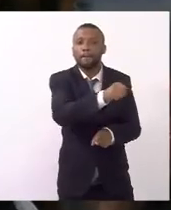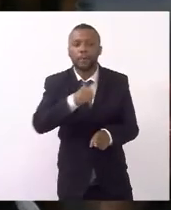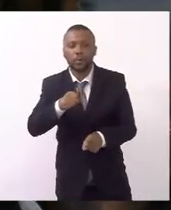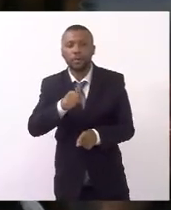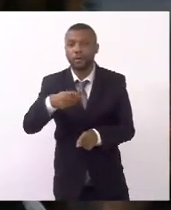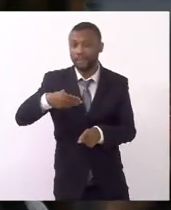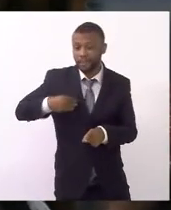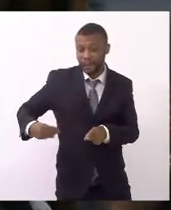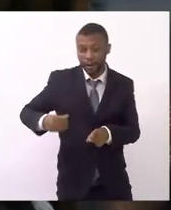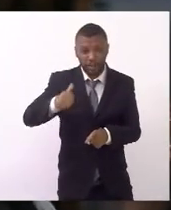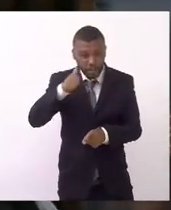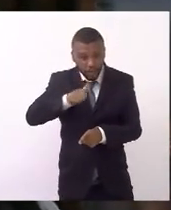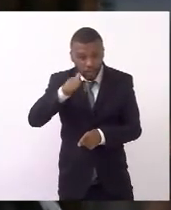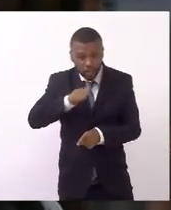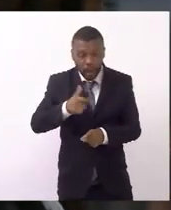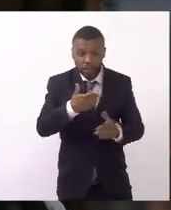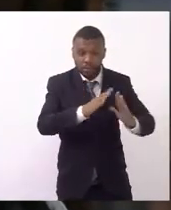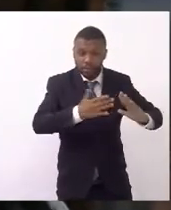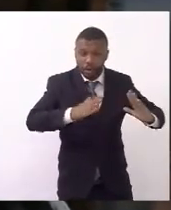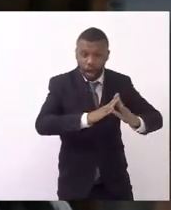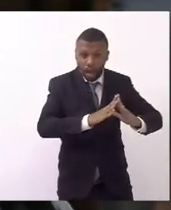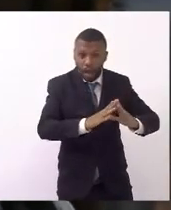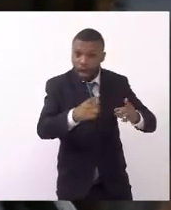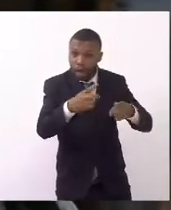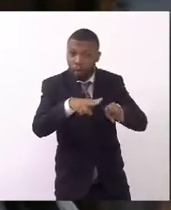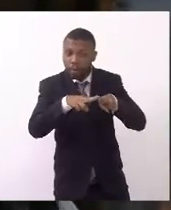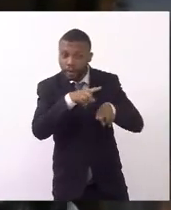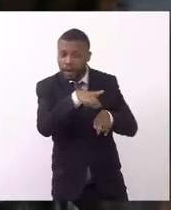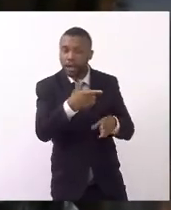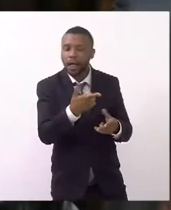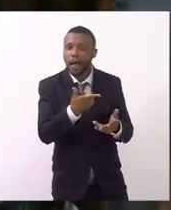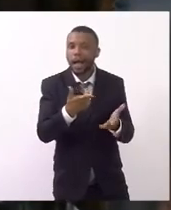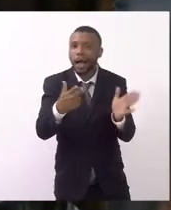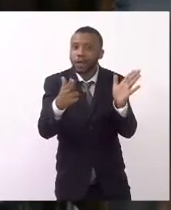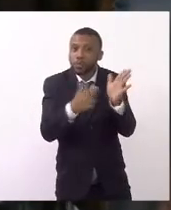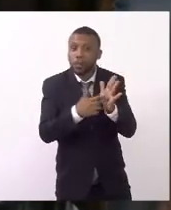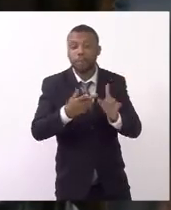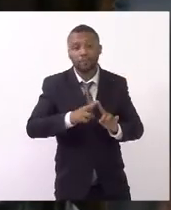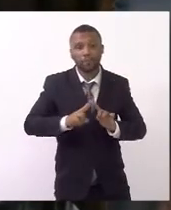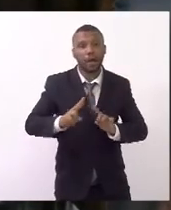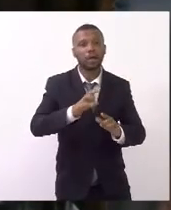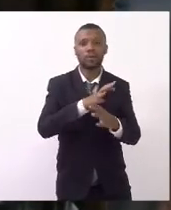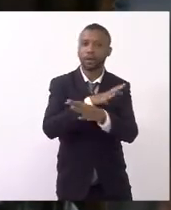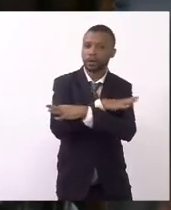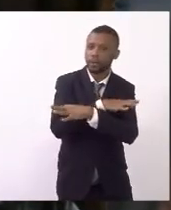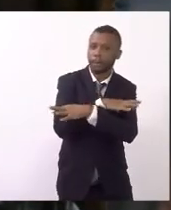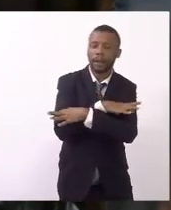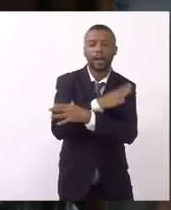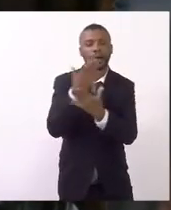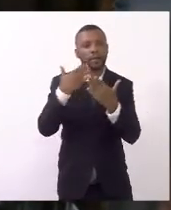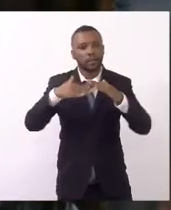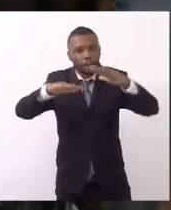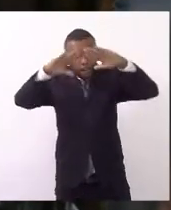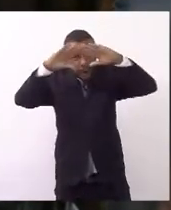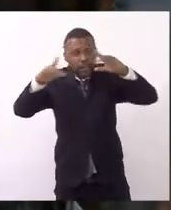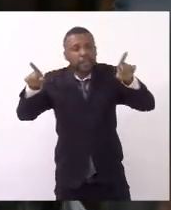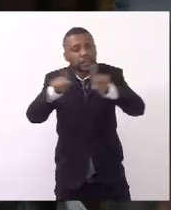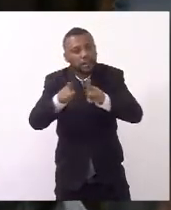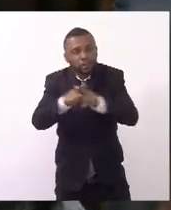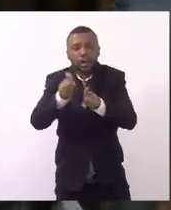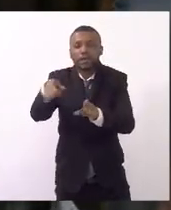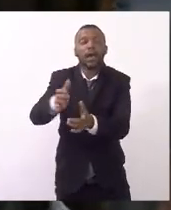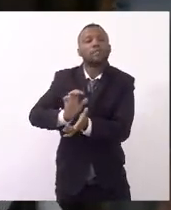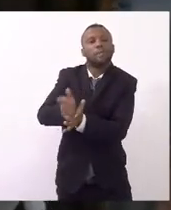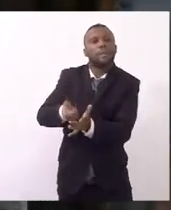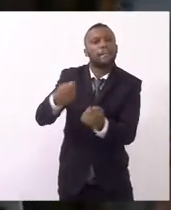de terreiro por serem mulheres do Candomblé e da Umbanda isso também a parte do racismo que tem que